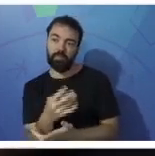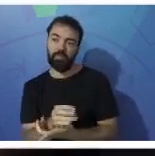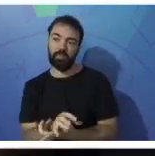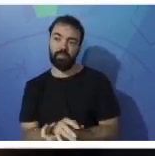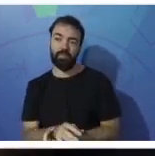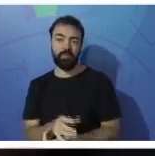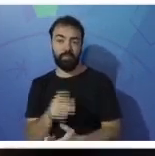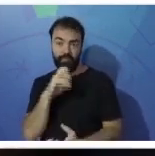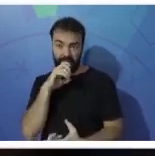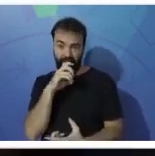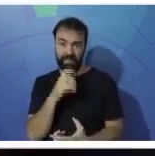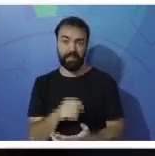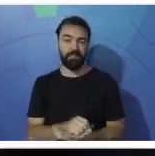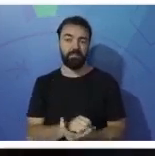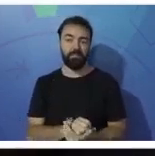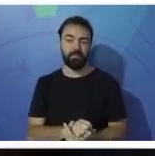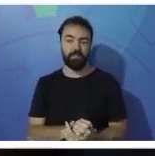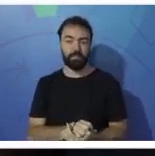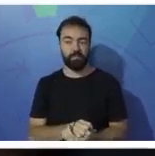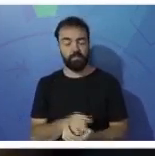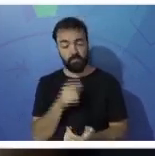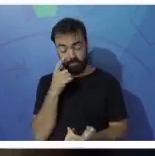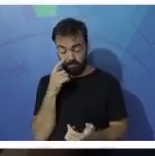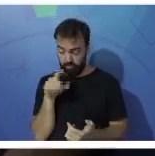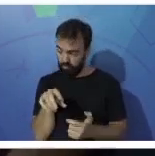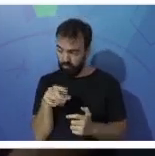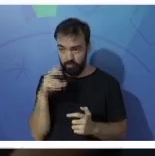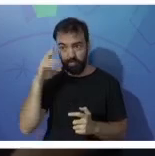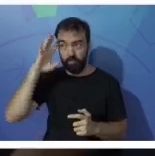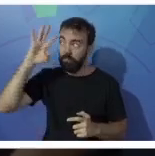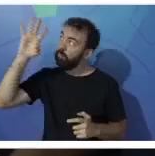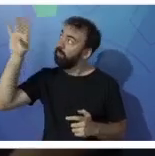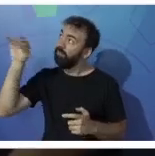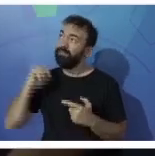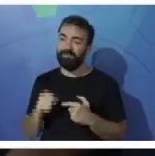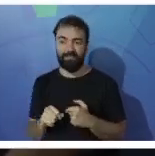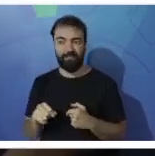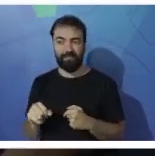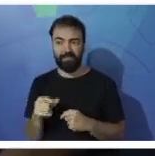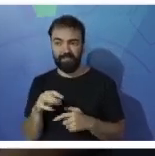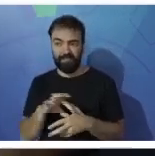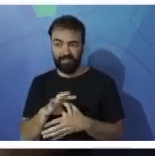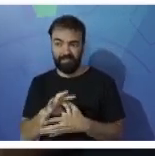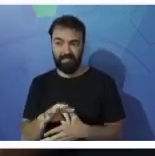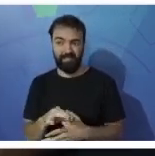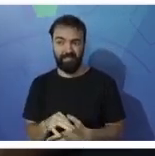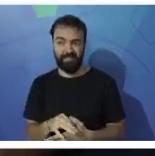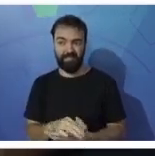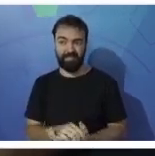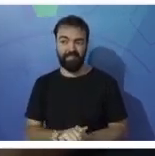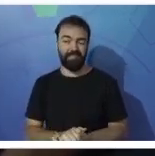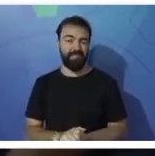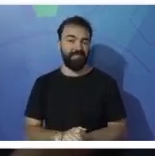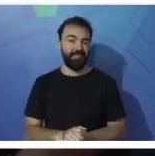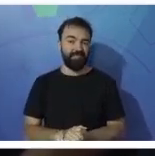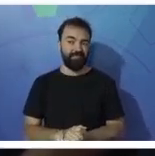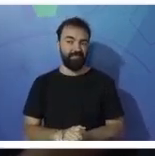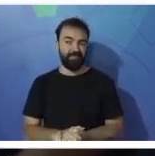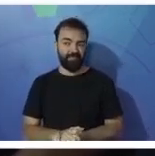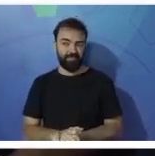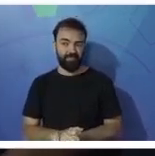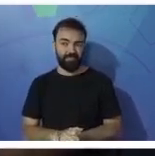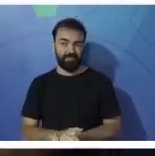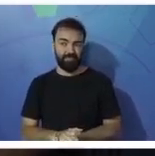da cobiça, né? Ele viu e imaginou: opa, tem outro cão com um pedaço de carne